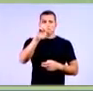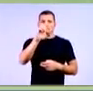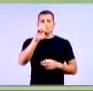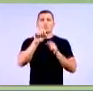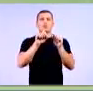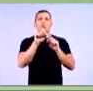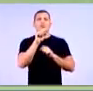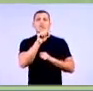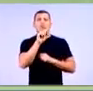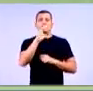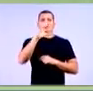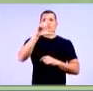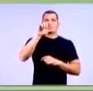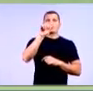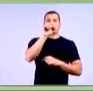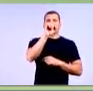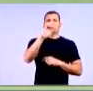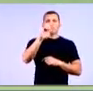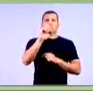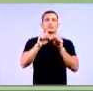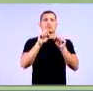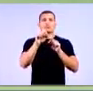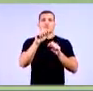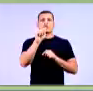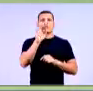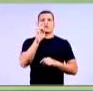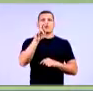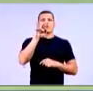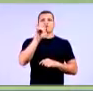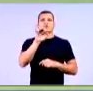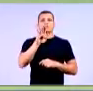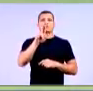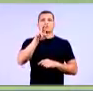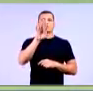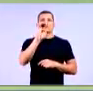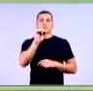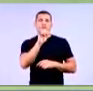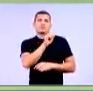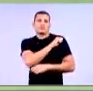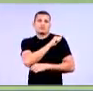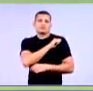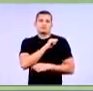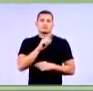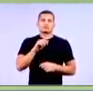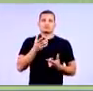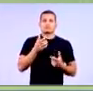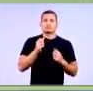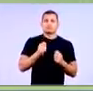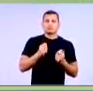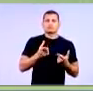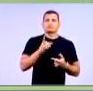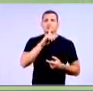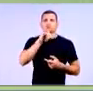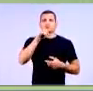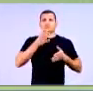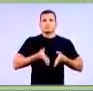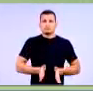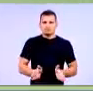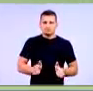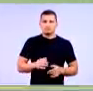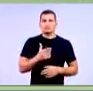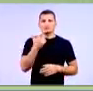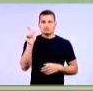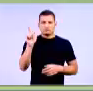um atributo do aluno? Um dos atributos do aluno é data de nascimento. Outro atributo que eu